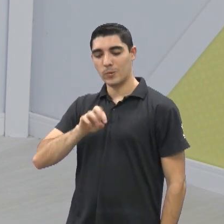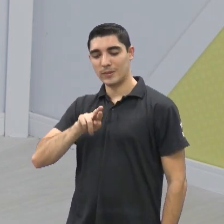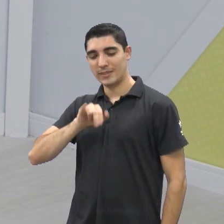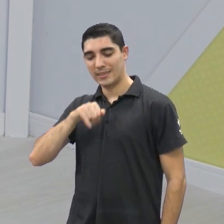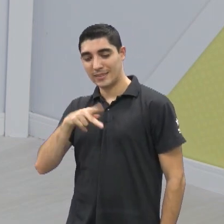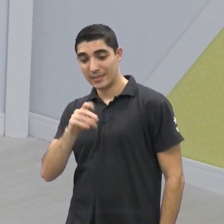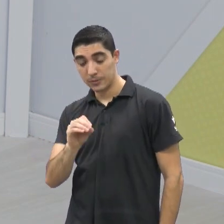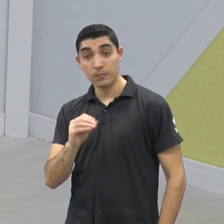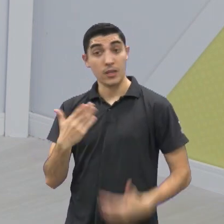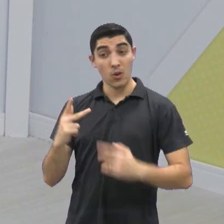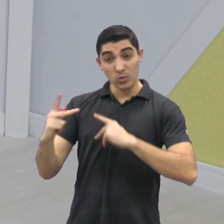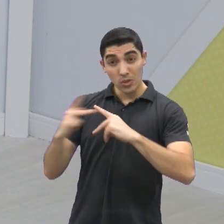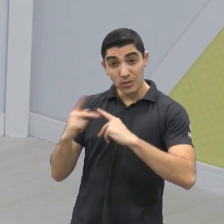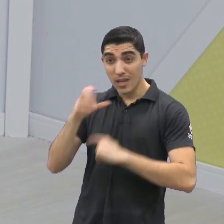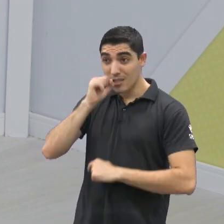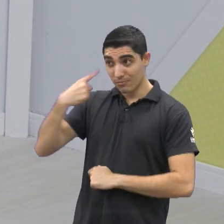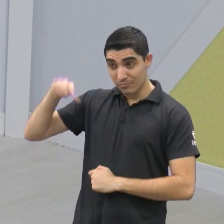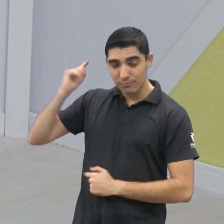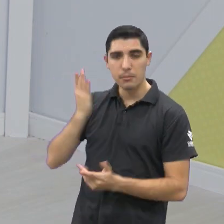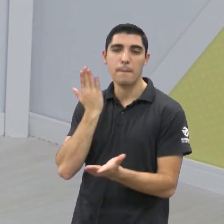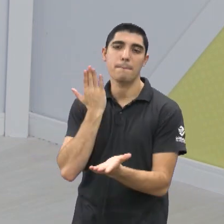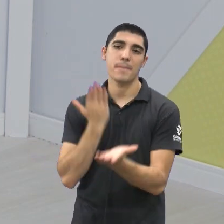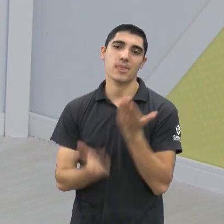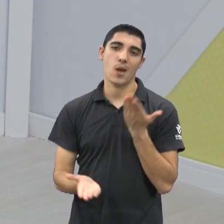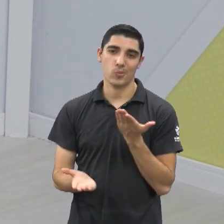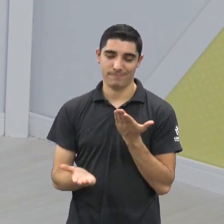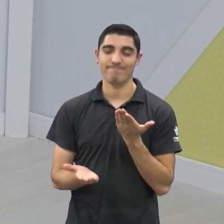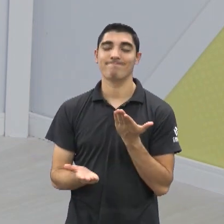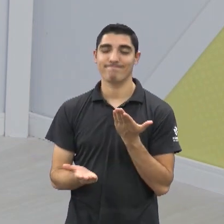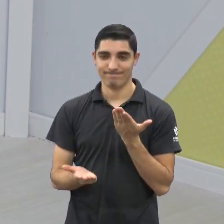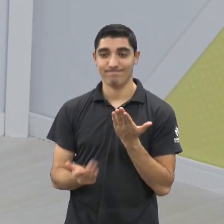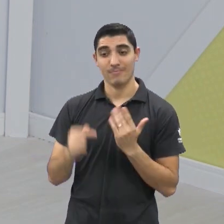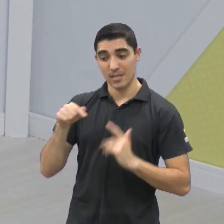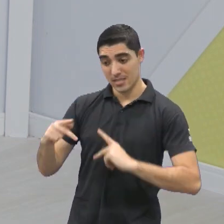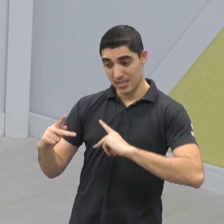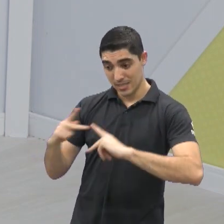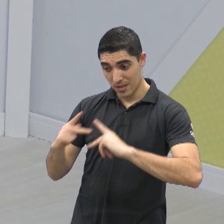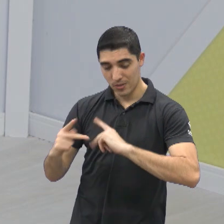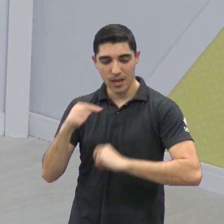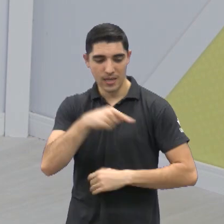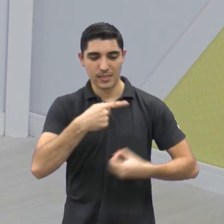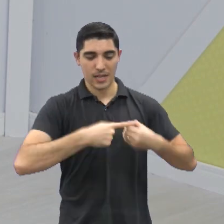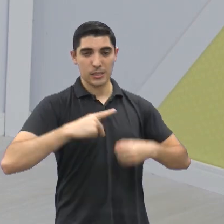São José foi derrotado na prorrogação no clássico regional contra a Pinda,